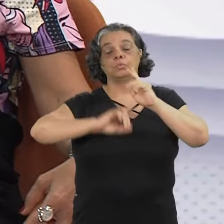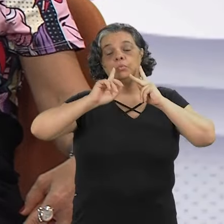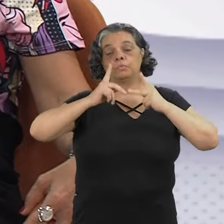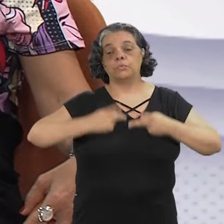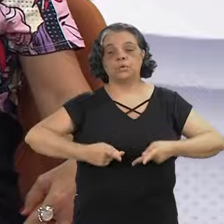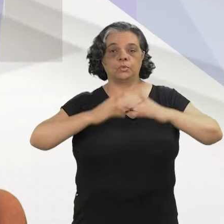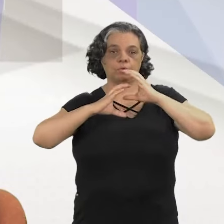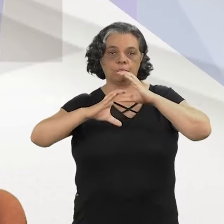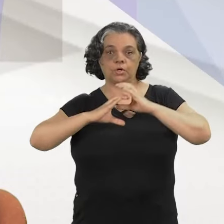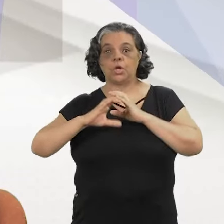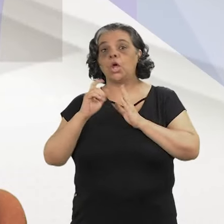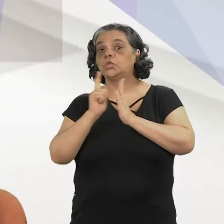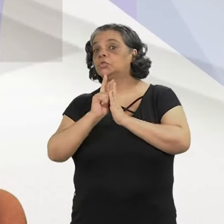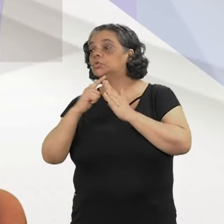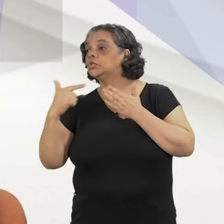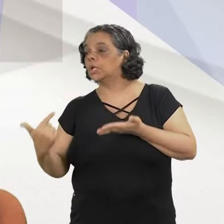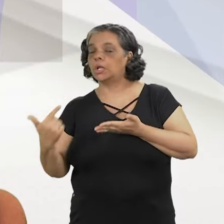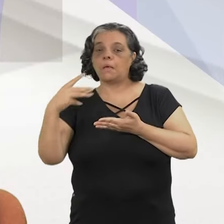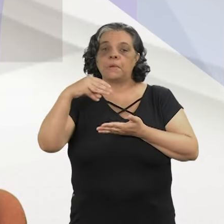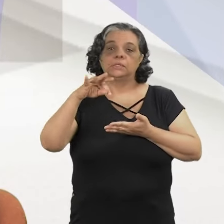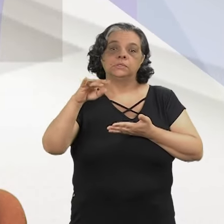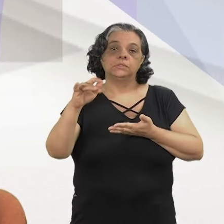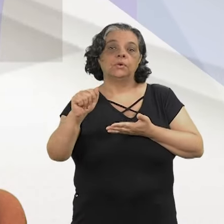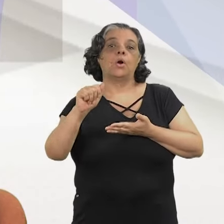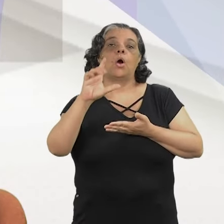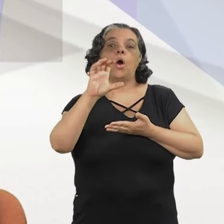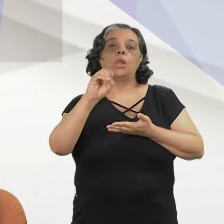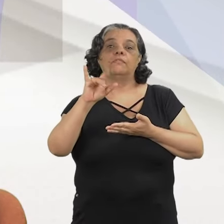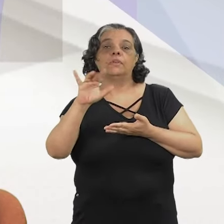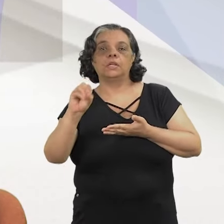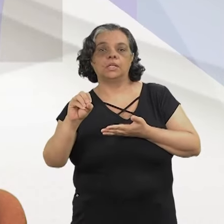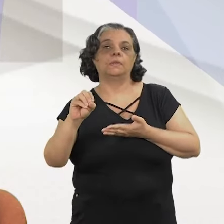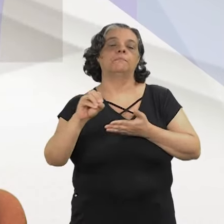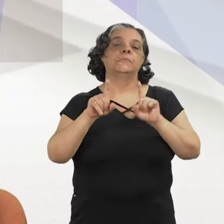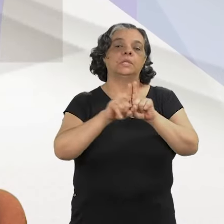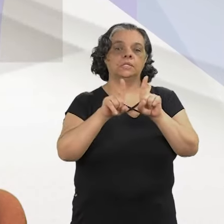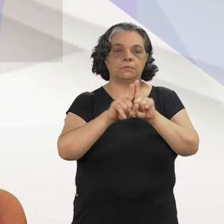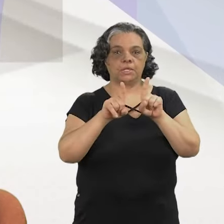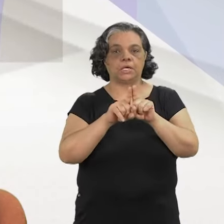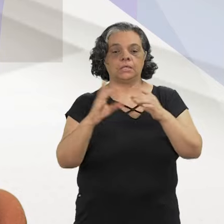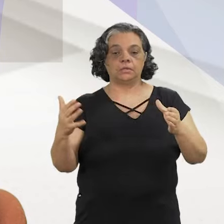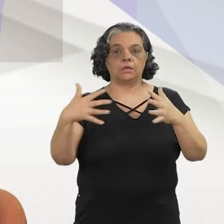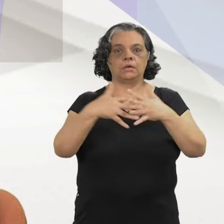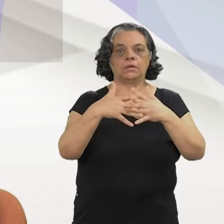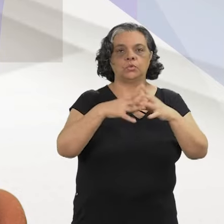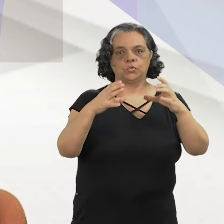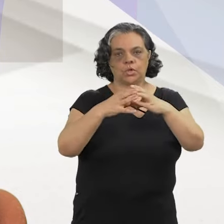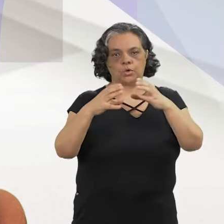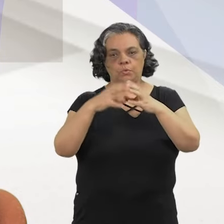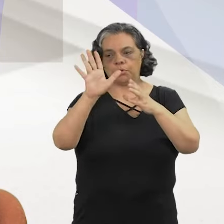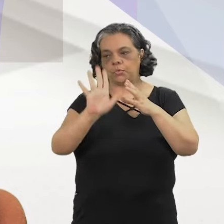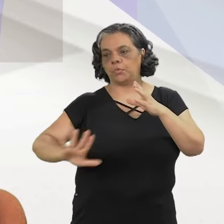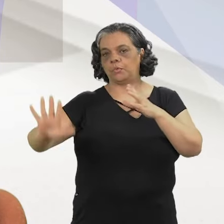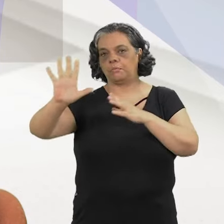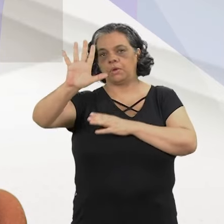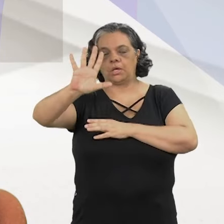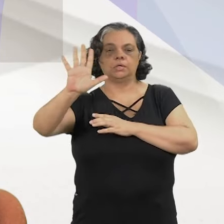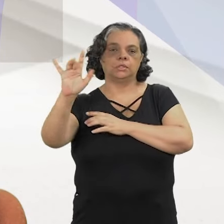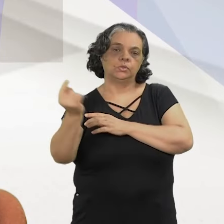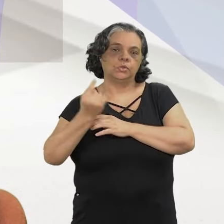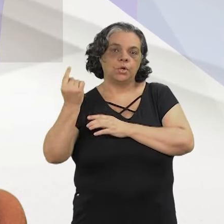comunicação e da jornalista Martine Oliveira idealizadora do coletivo Sargento perifa e integrante da equipe do mapa da